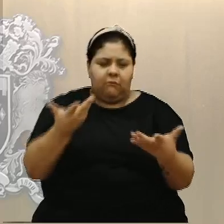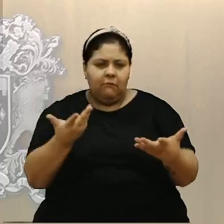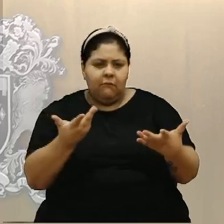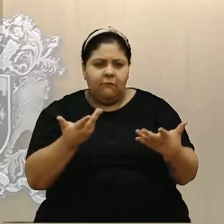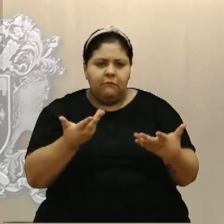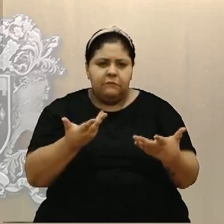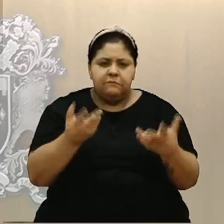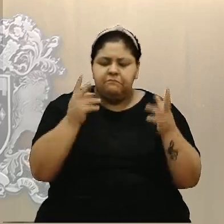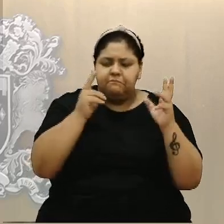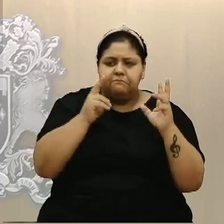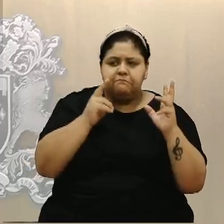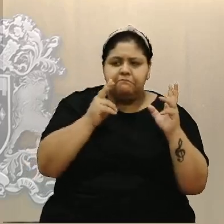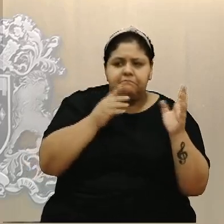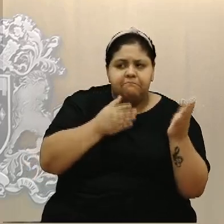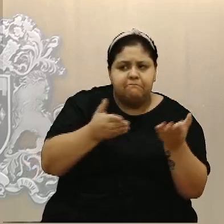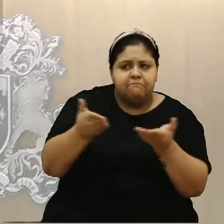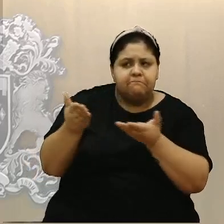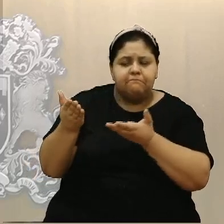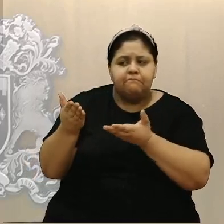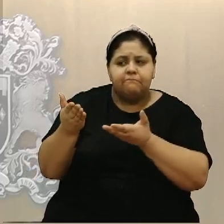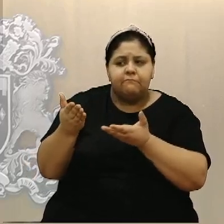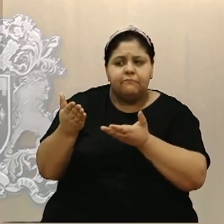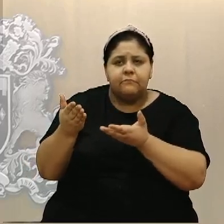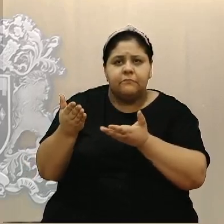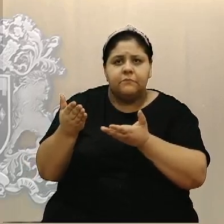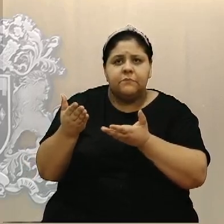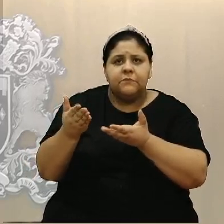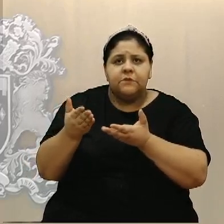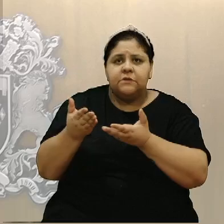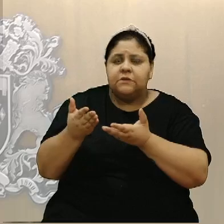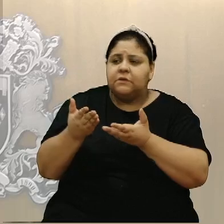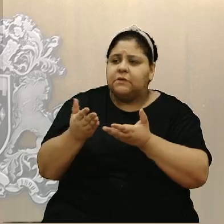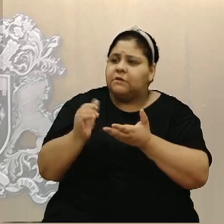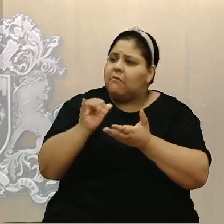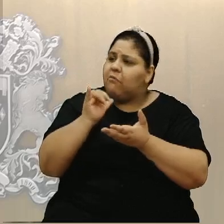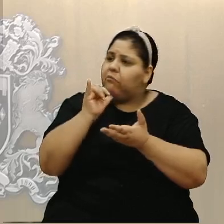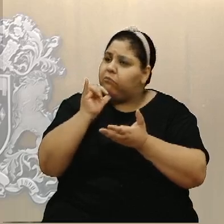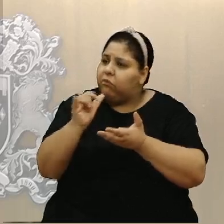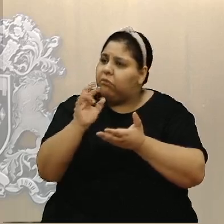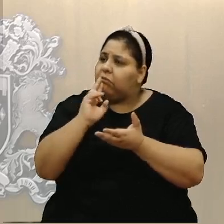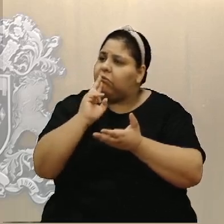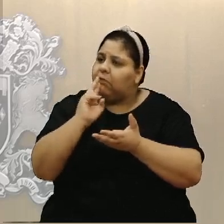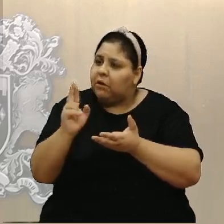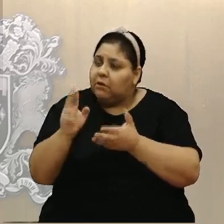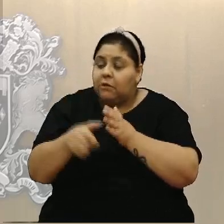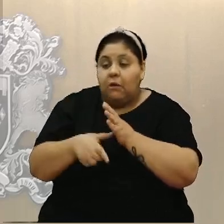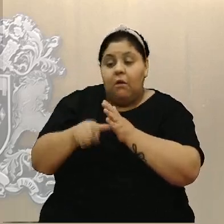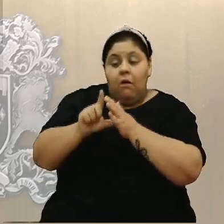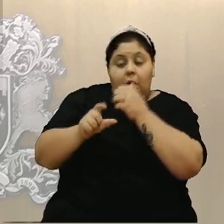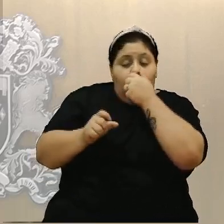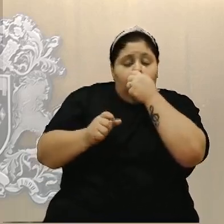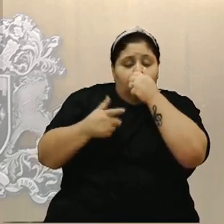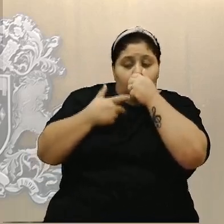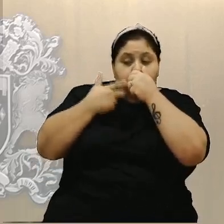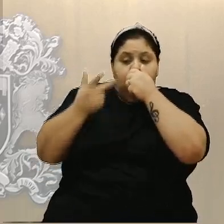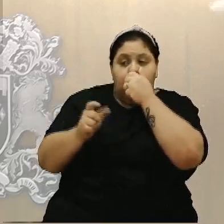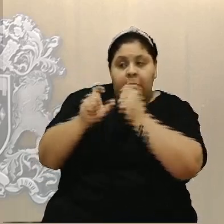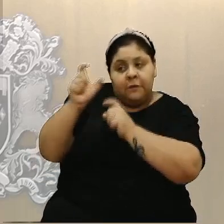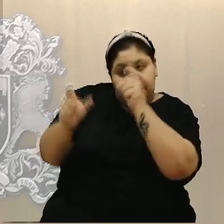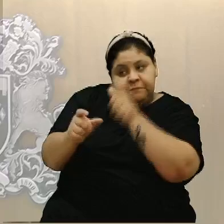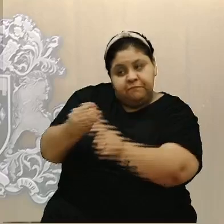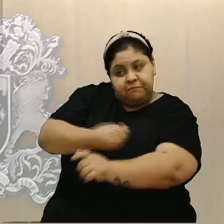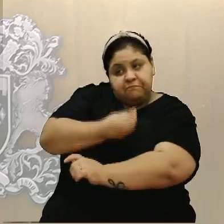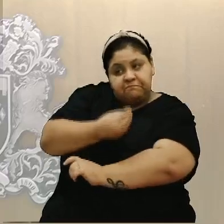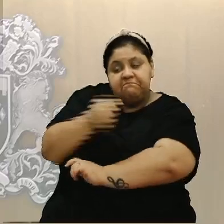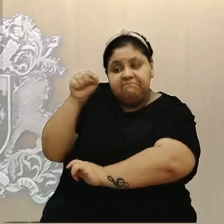E o Senhor deu a ele a mesma indagação. Antes de te dizer como